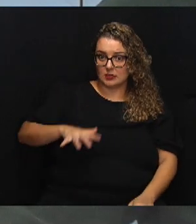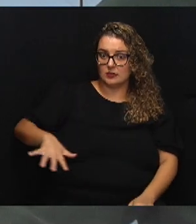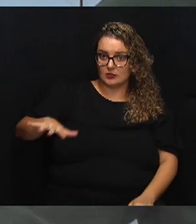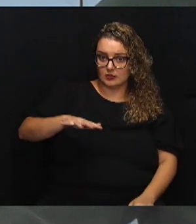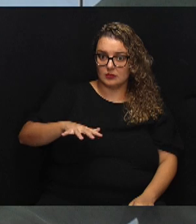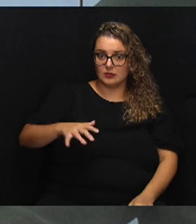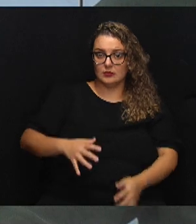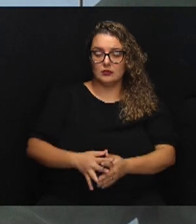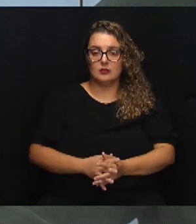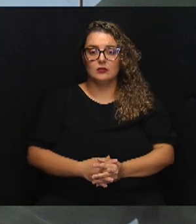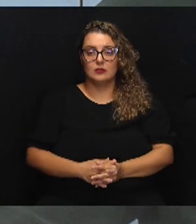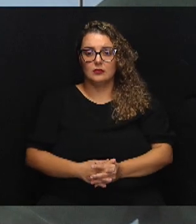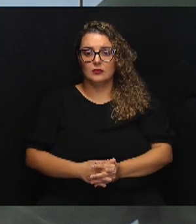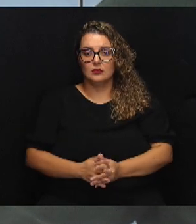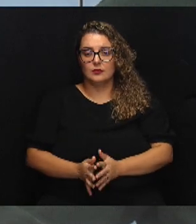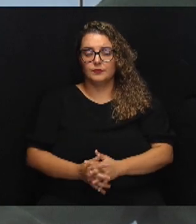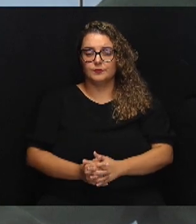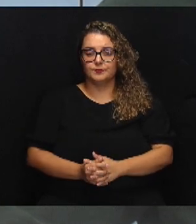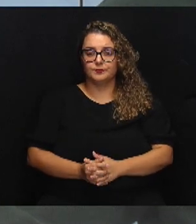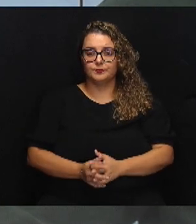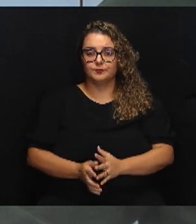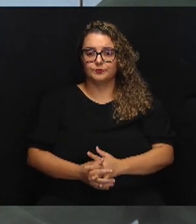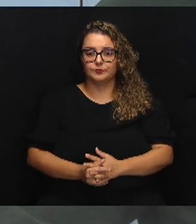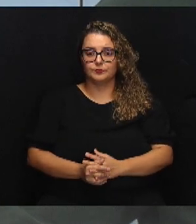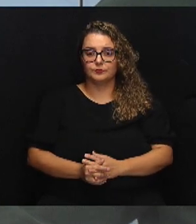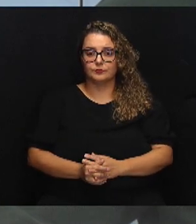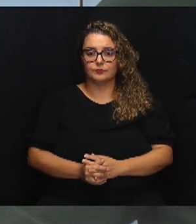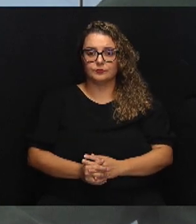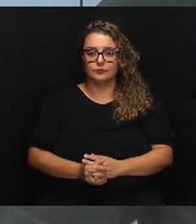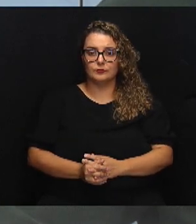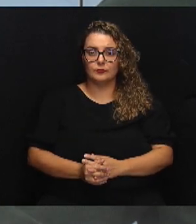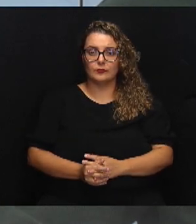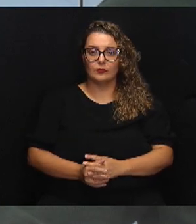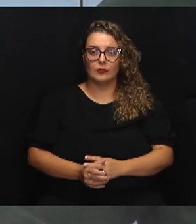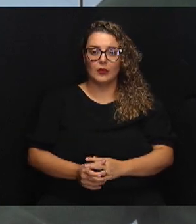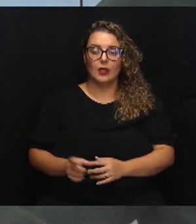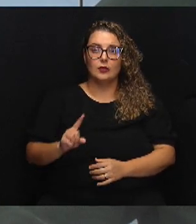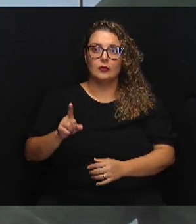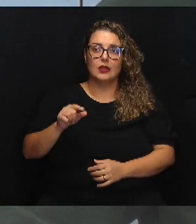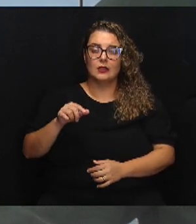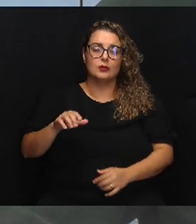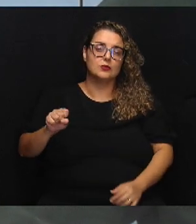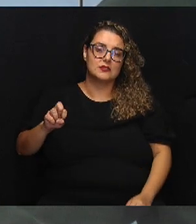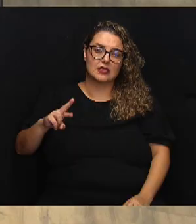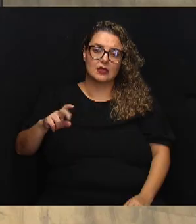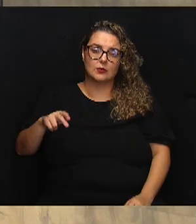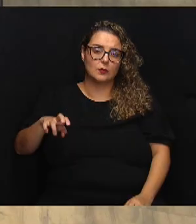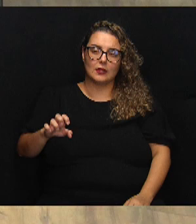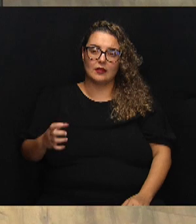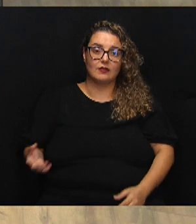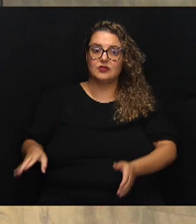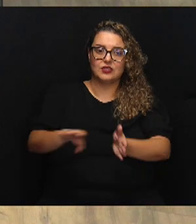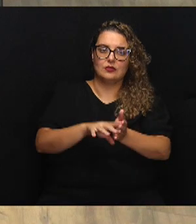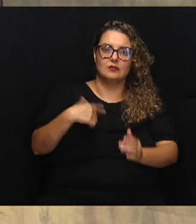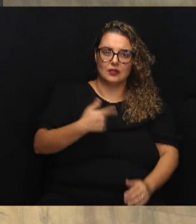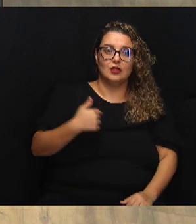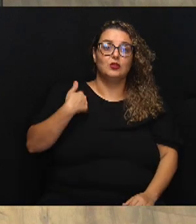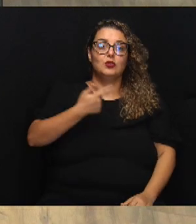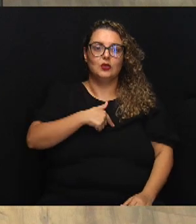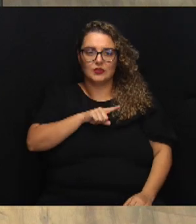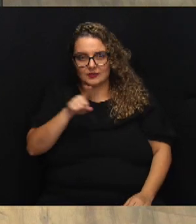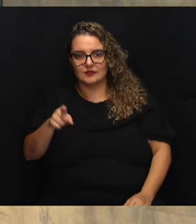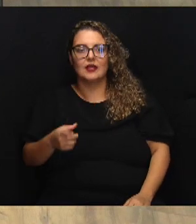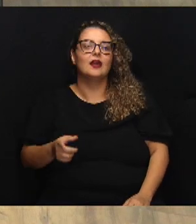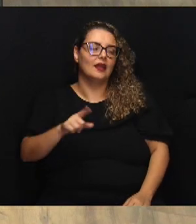veio ocupar, né, não é que veio ocupar, nós que ocupamos os lugares deles. Né? Então levamos a área urbana nós